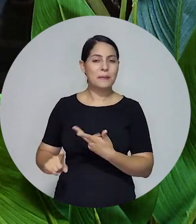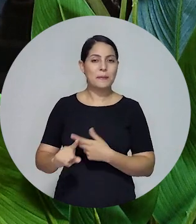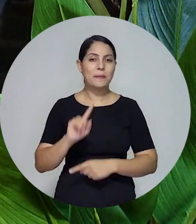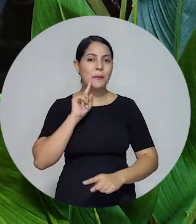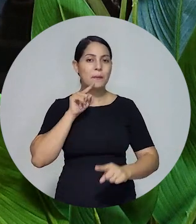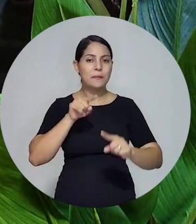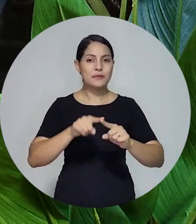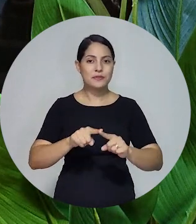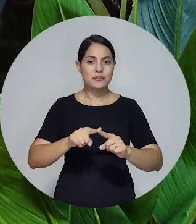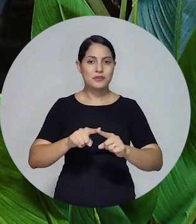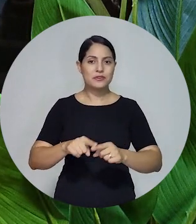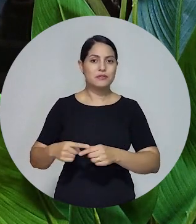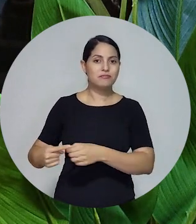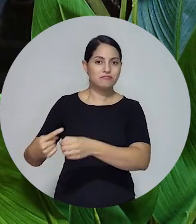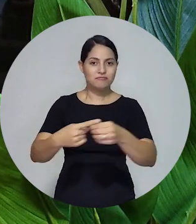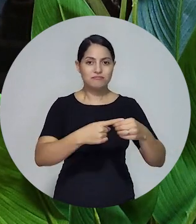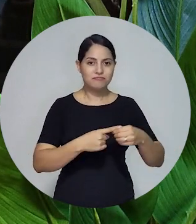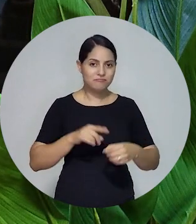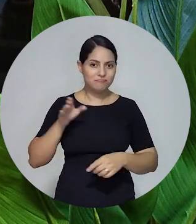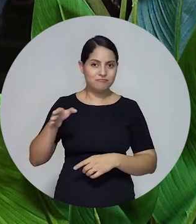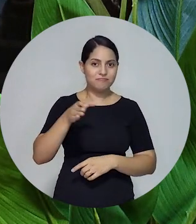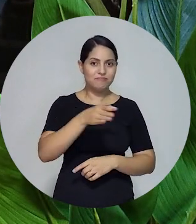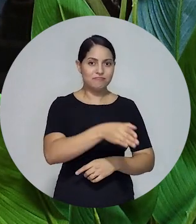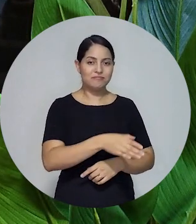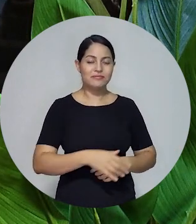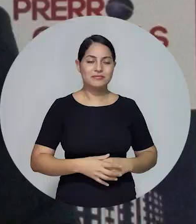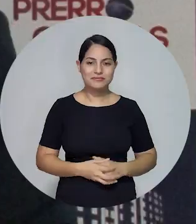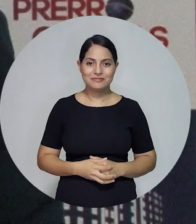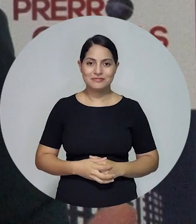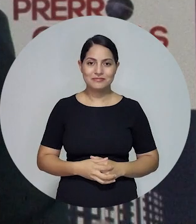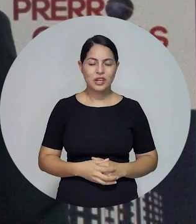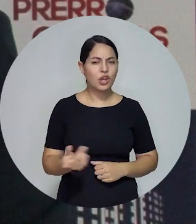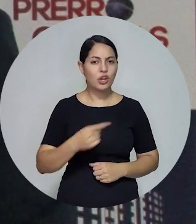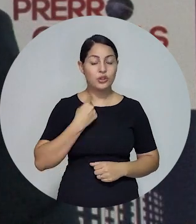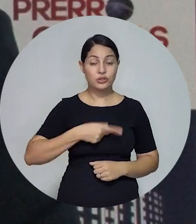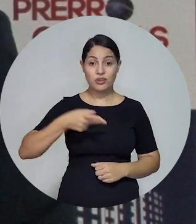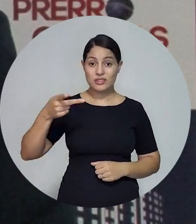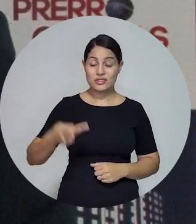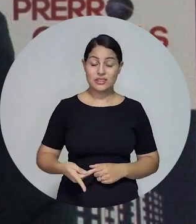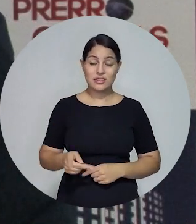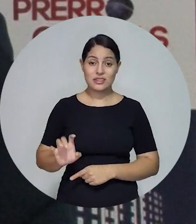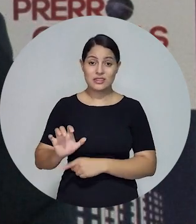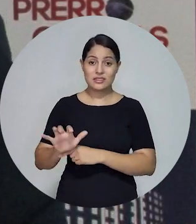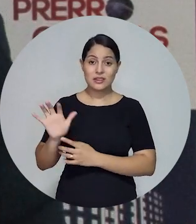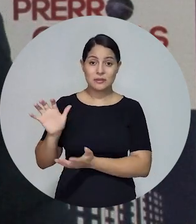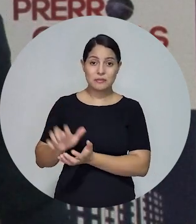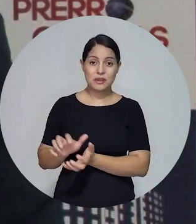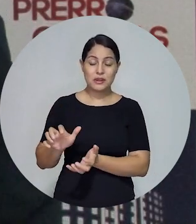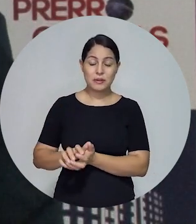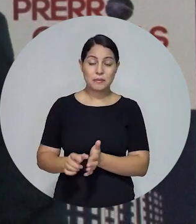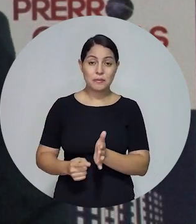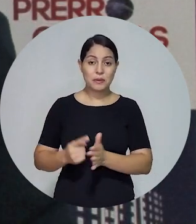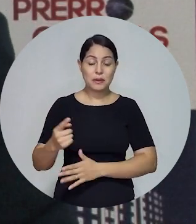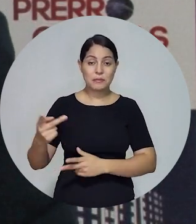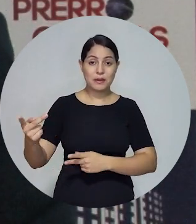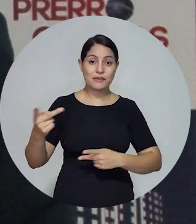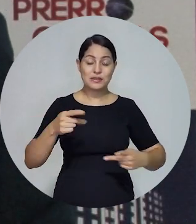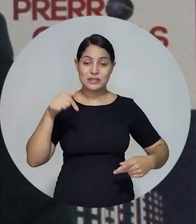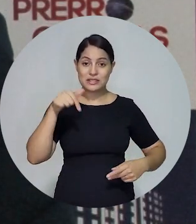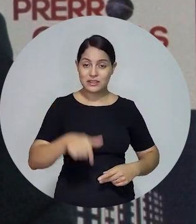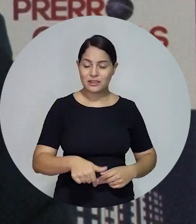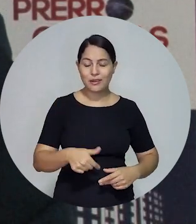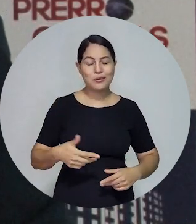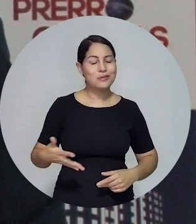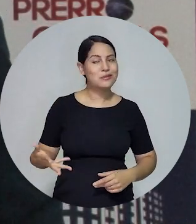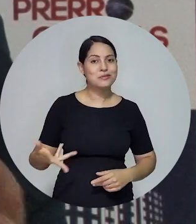como slogan Mais Prerrogativas pelo Brasil. Confira. É uma satisfação grande receber aqui em Pernambuco o primeiro evento da Caravana Nacional